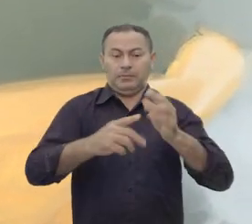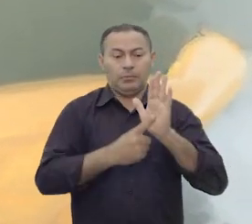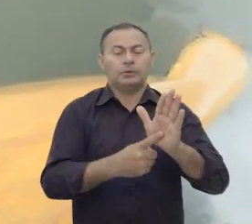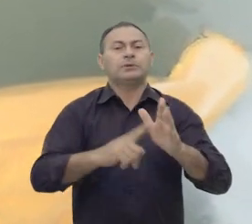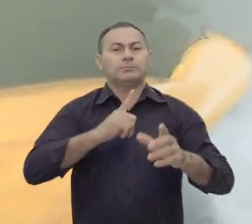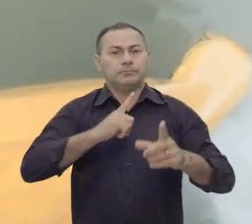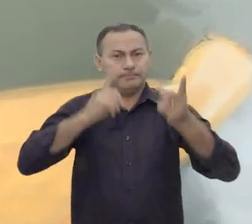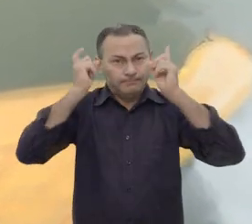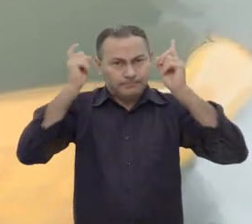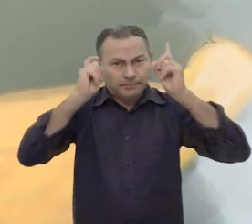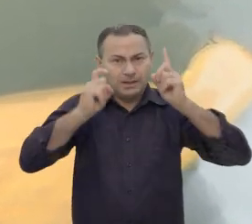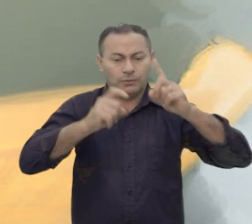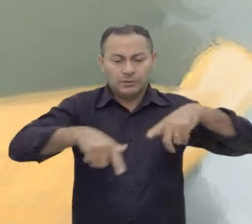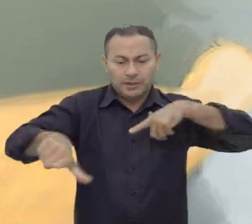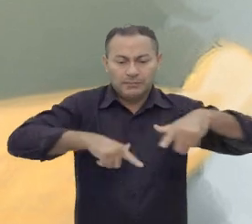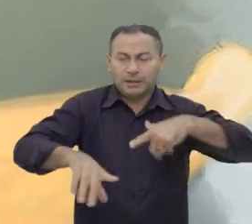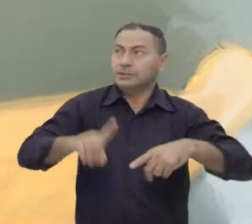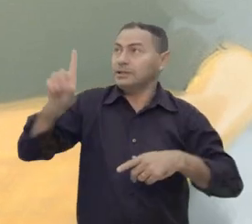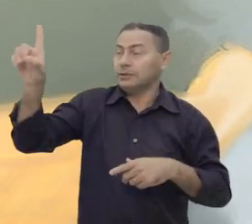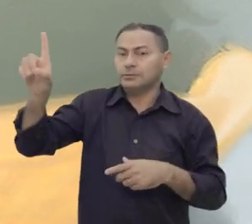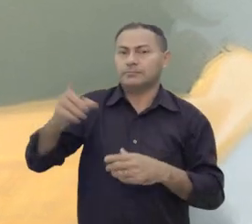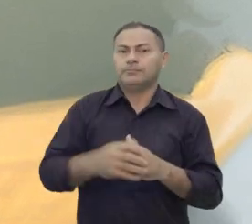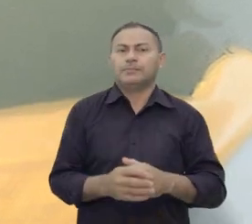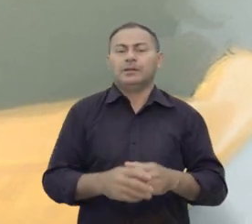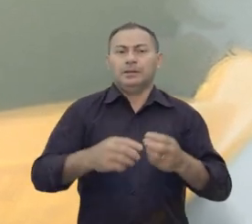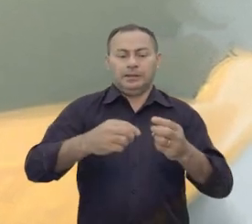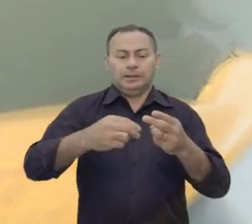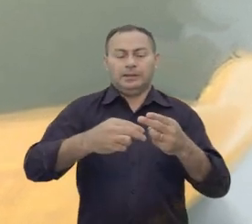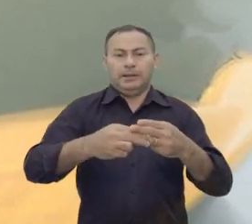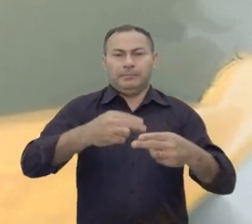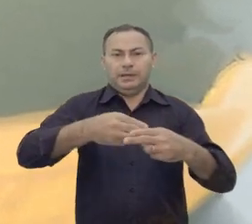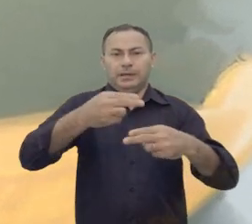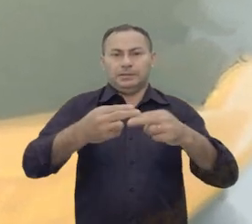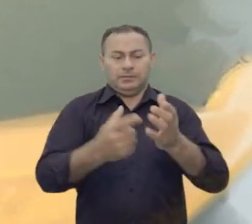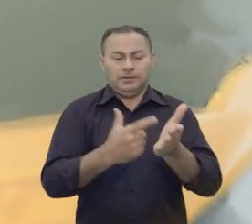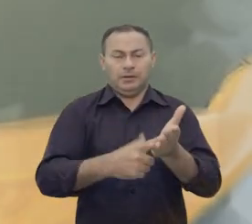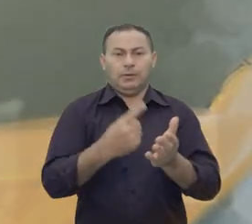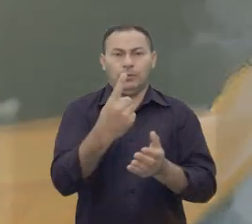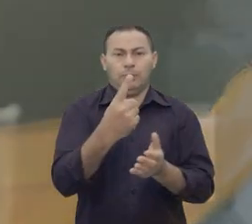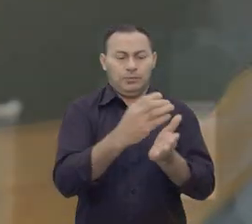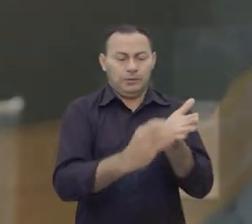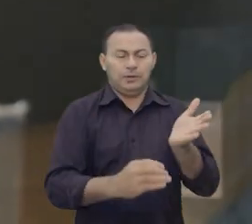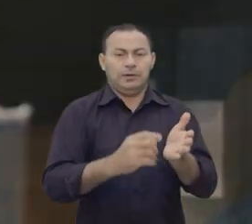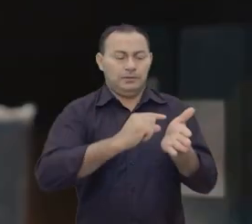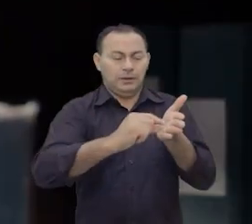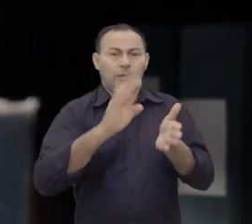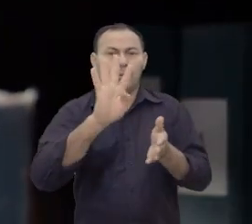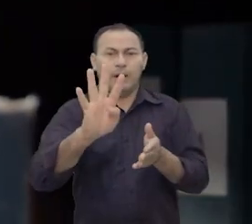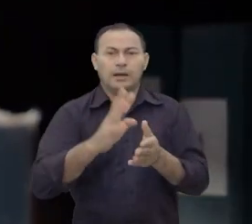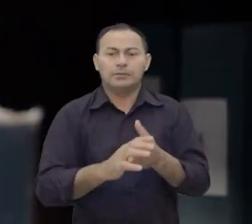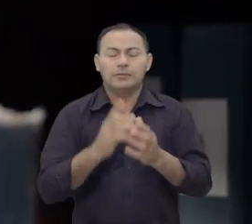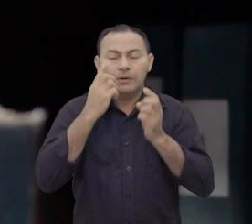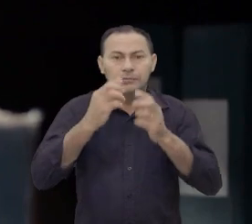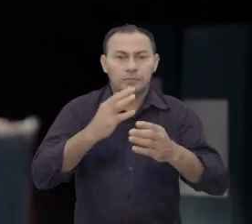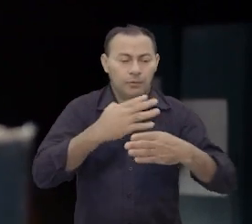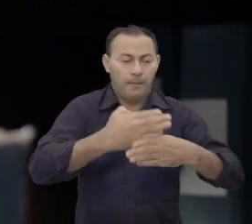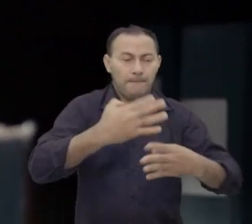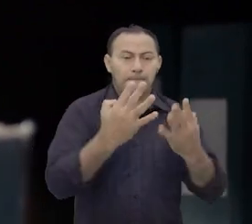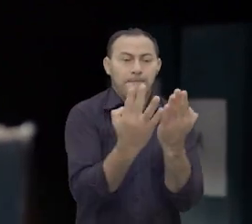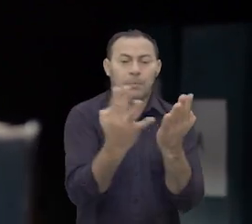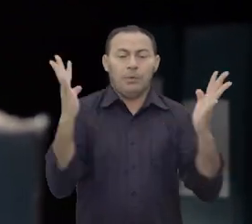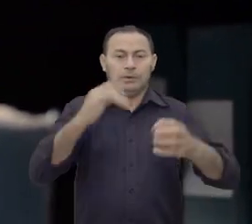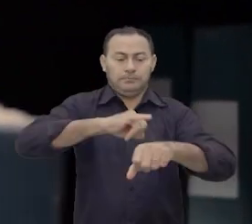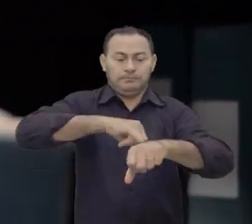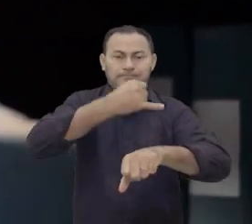grande preocupação com a obra de Deus. Em Neemias 1 e 4, nós lemos o que aconteceu quando ele soube que os muros de Jerusalém